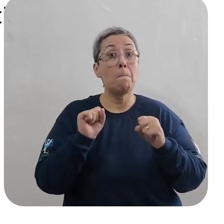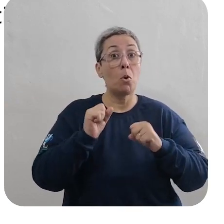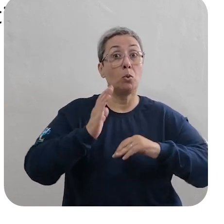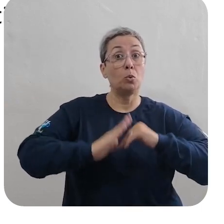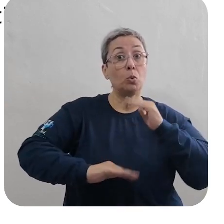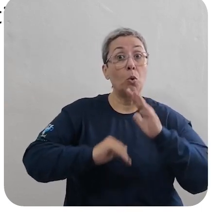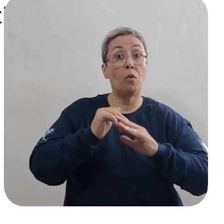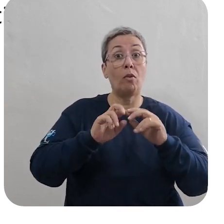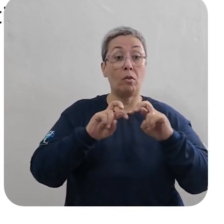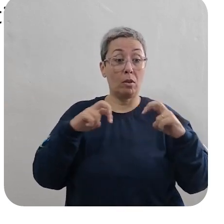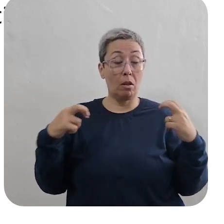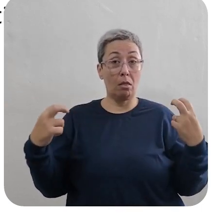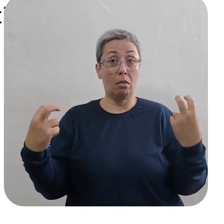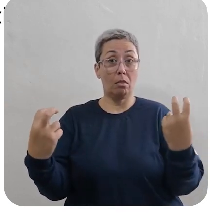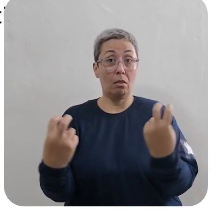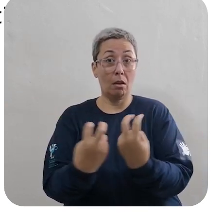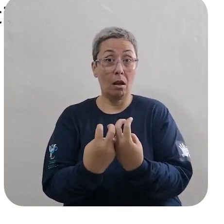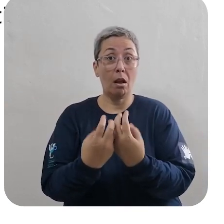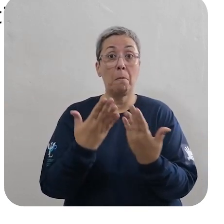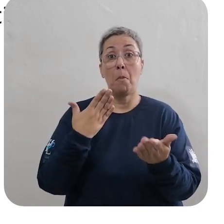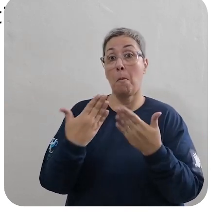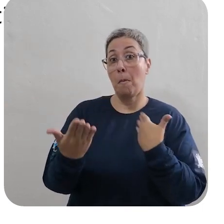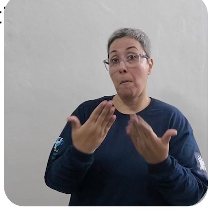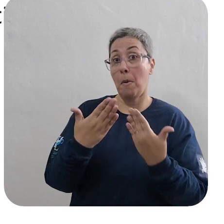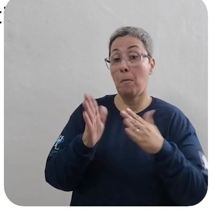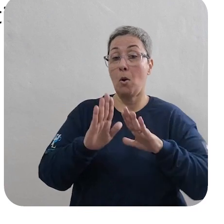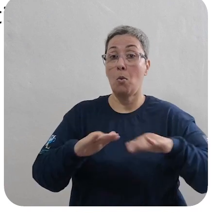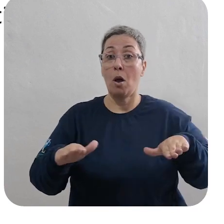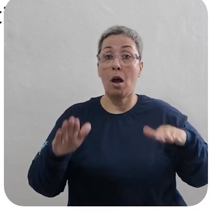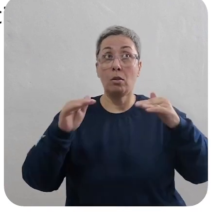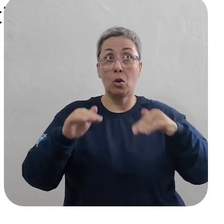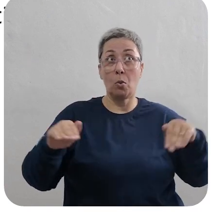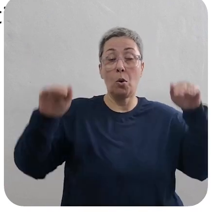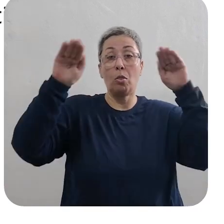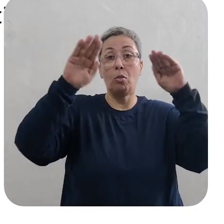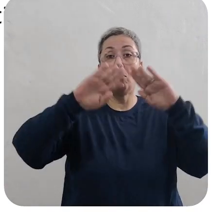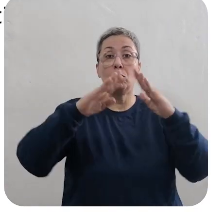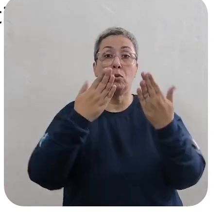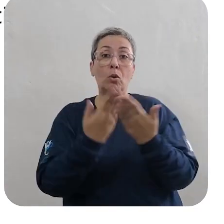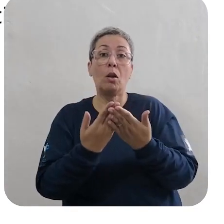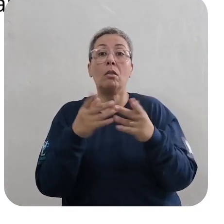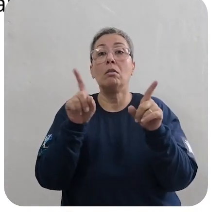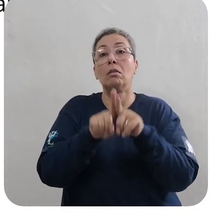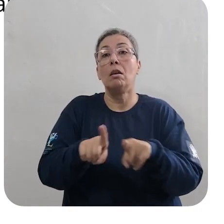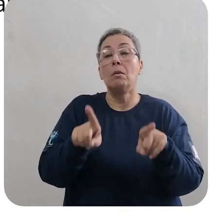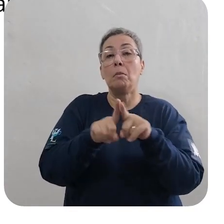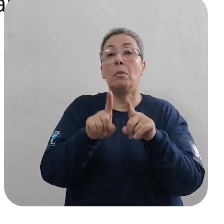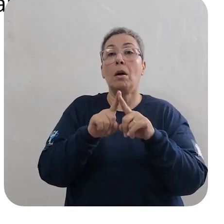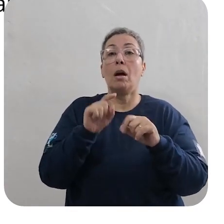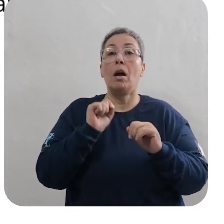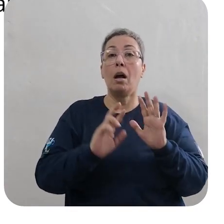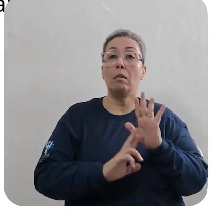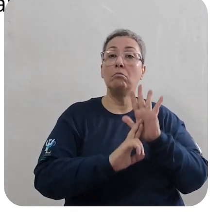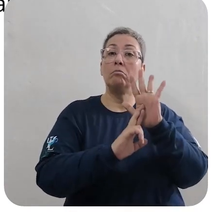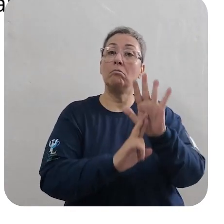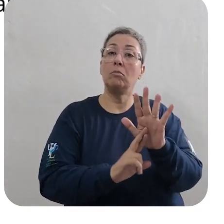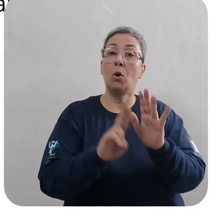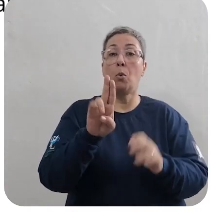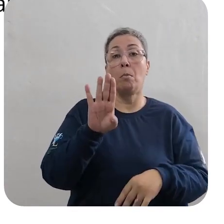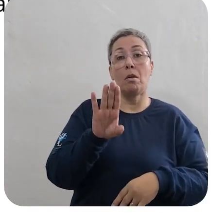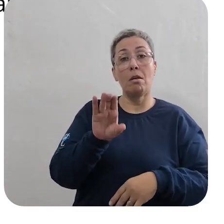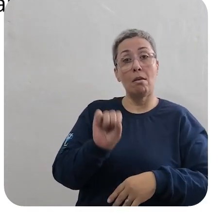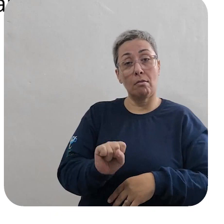podemos realizar rodas de conversa com as crianças, com adultos da escola e até mesmo com representantes da